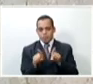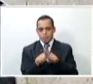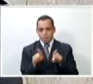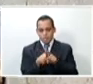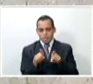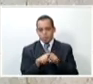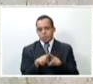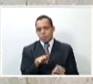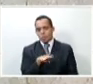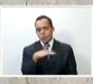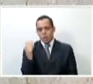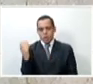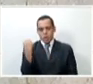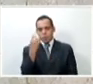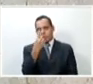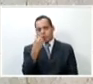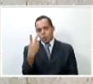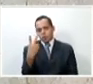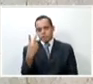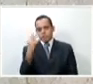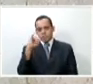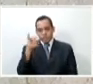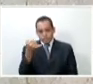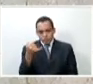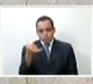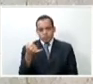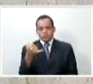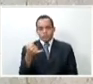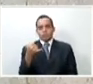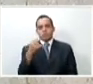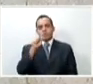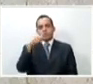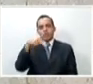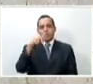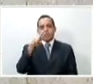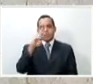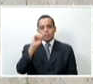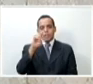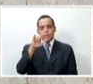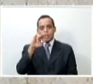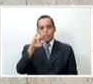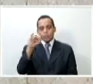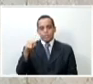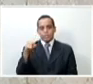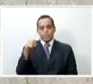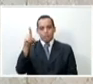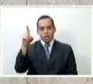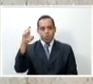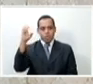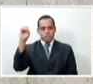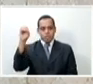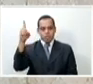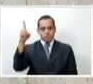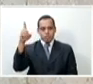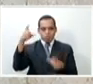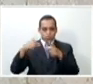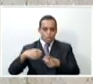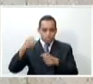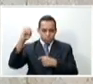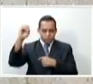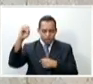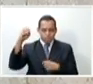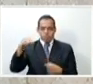atentado e acabou morrendo no dia 12 de janeiro. Soldado André Luiz dos Santos Guarnieri, de Osasco, de folga, foi morto no próprio